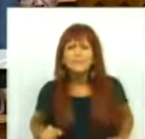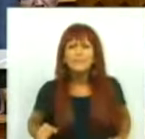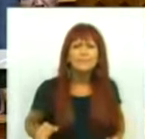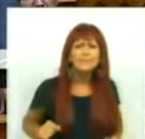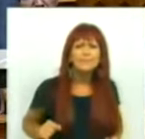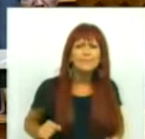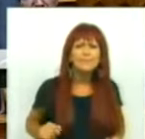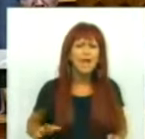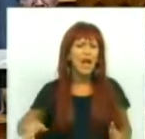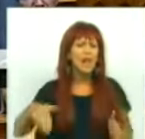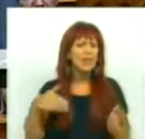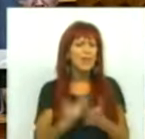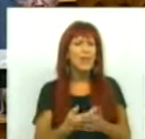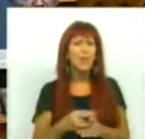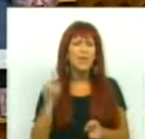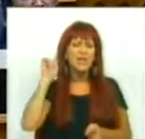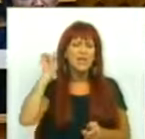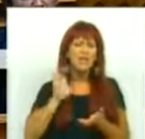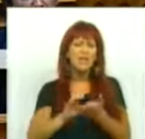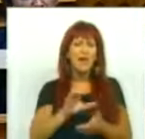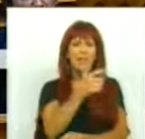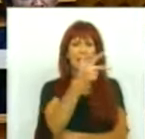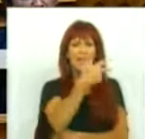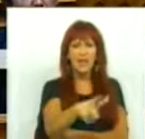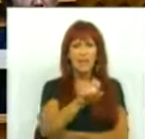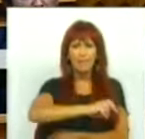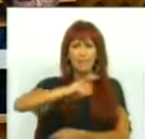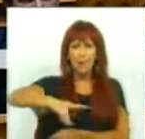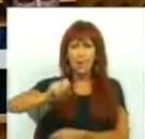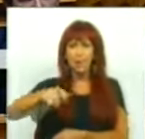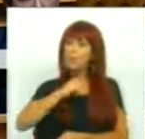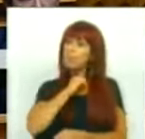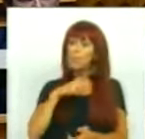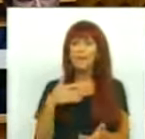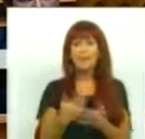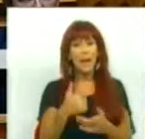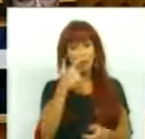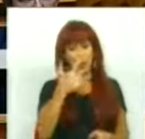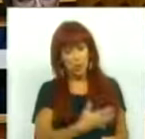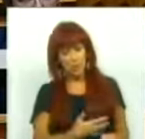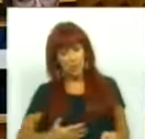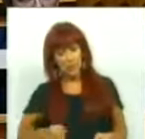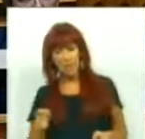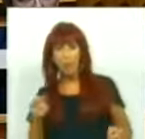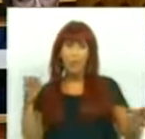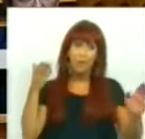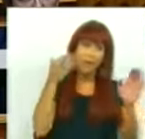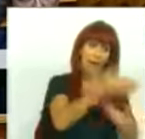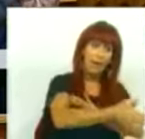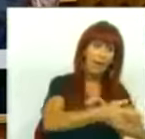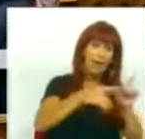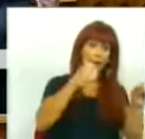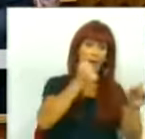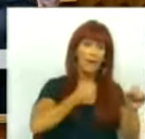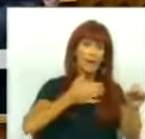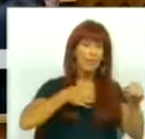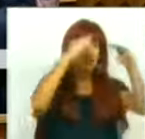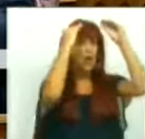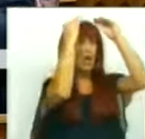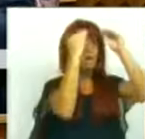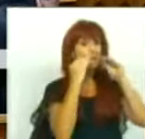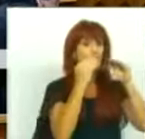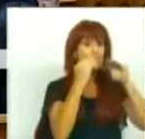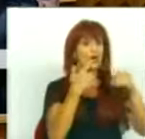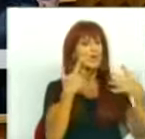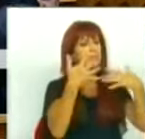a de ter atribuído uma verba de 100 milhões de euros para permitir que desempregados possam aceder às empresas para ter formação e para